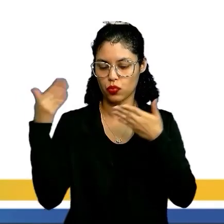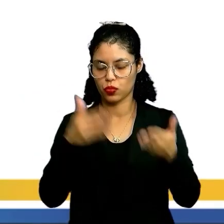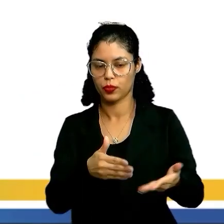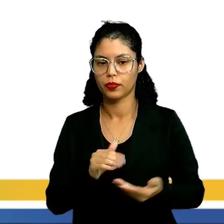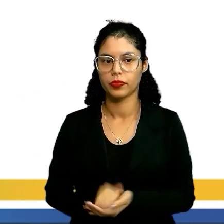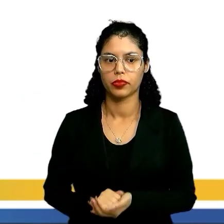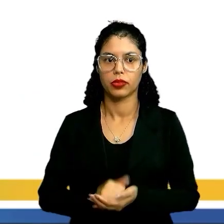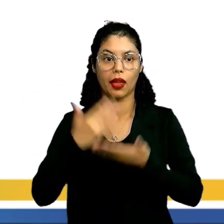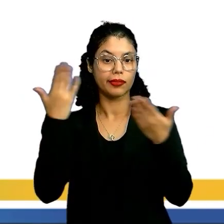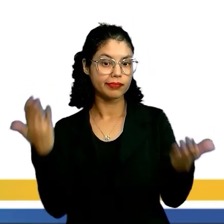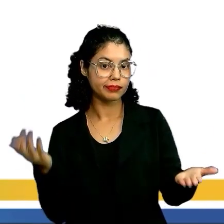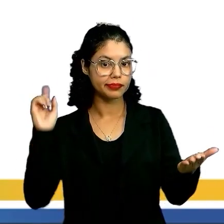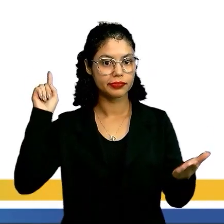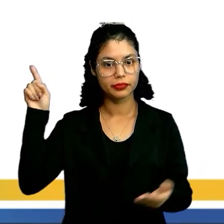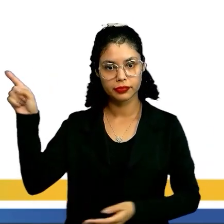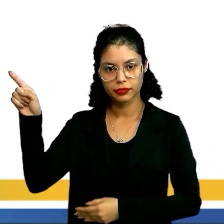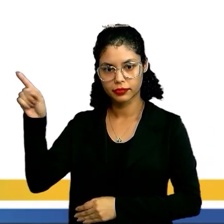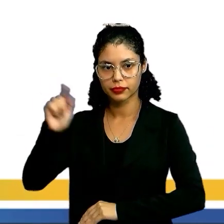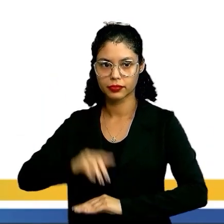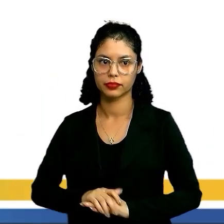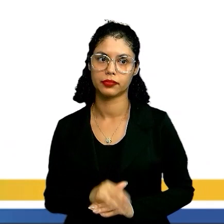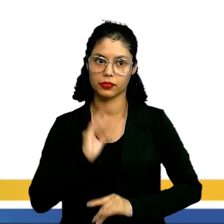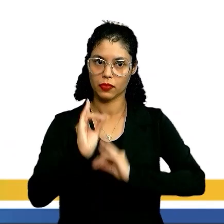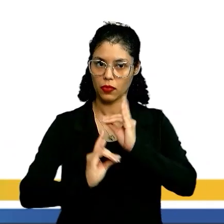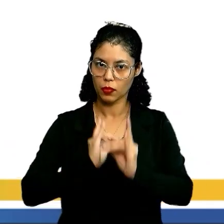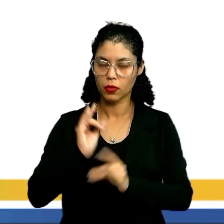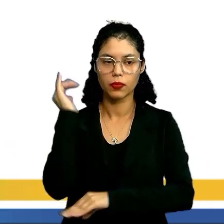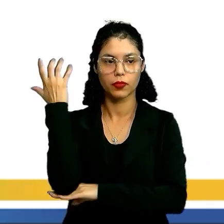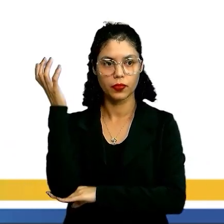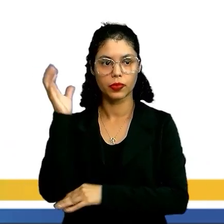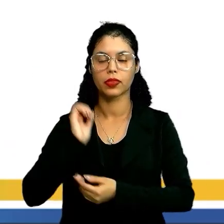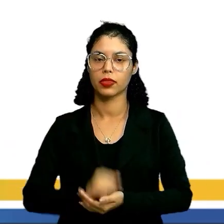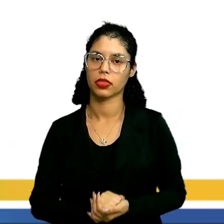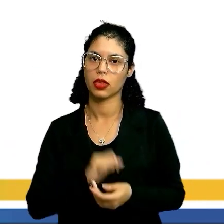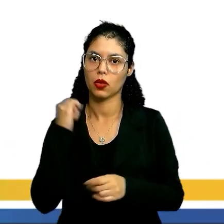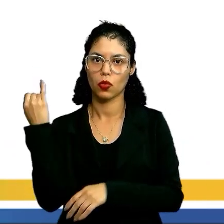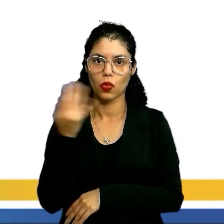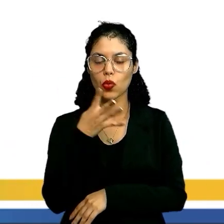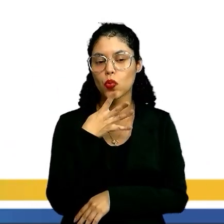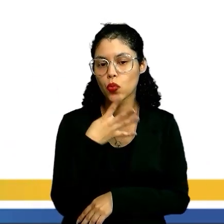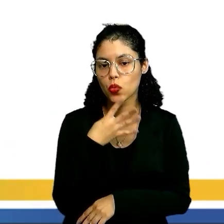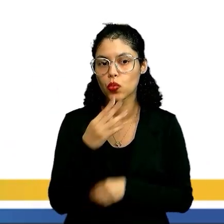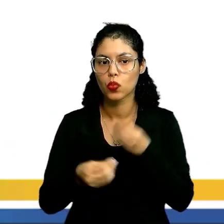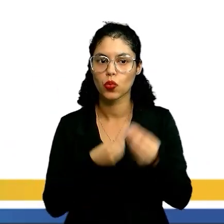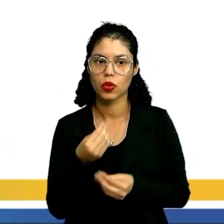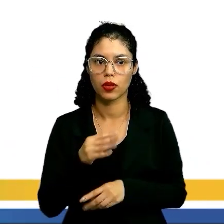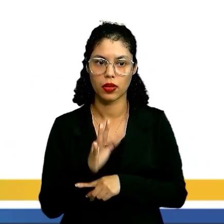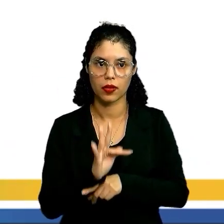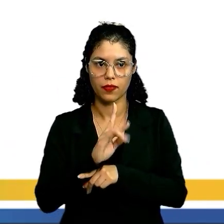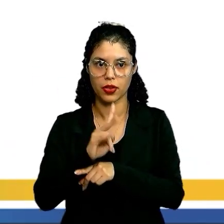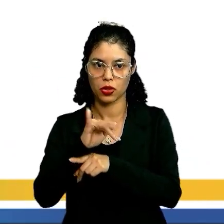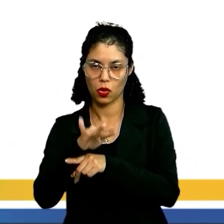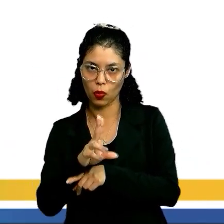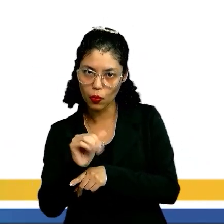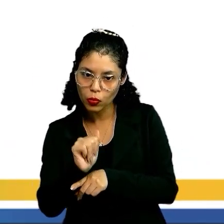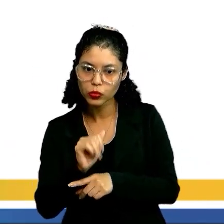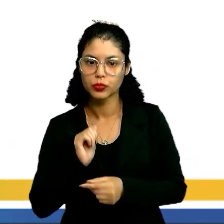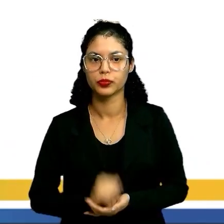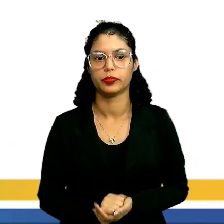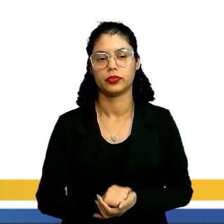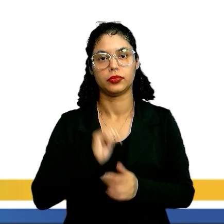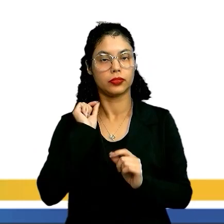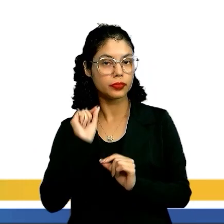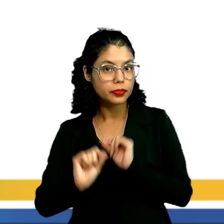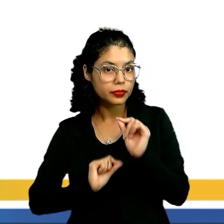Então, com isso, pessoal, olha só. Hormônios vegetais, eles são também conhecidos como fito-hormônios, tá?